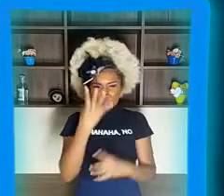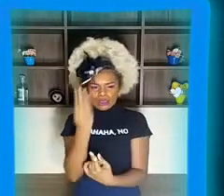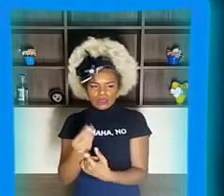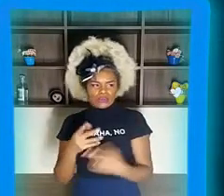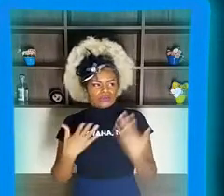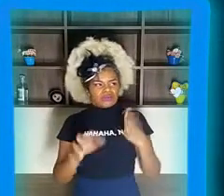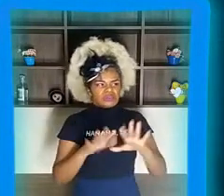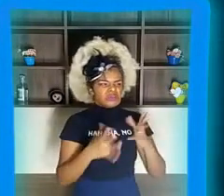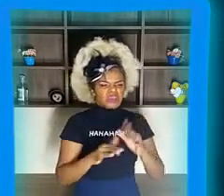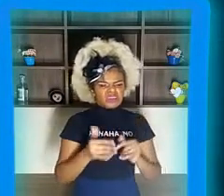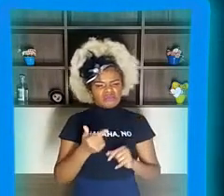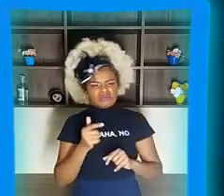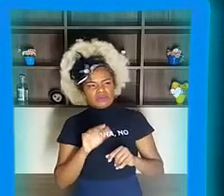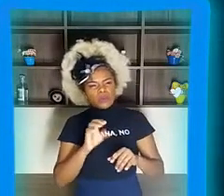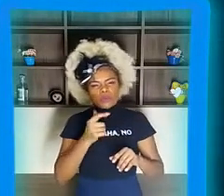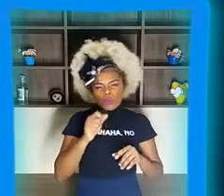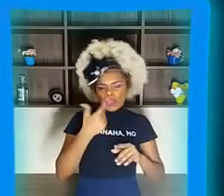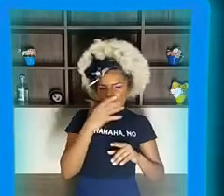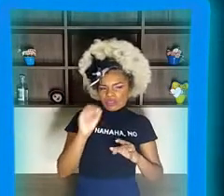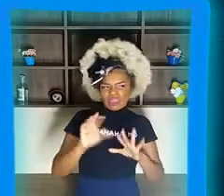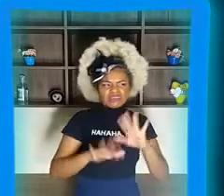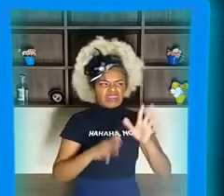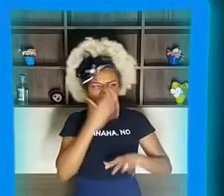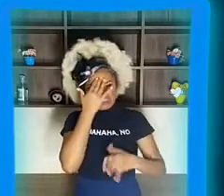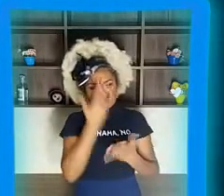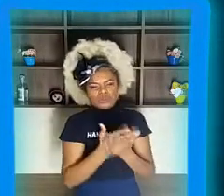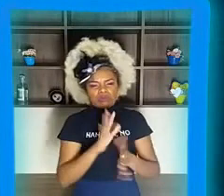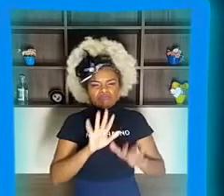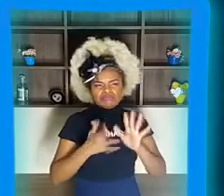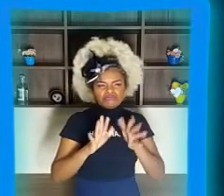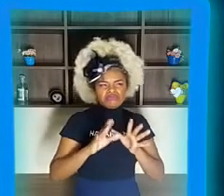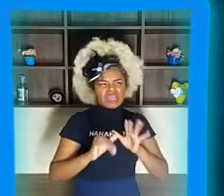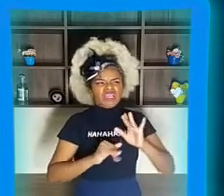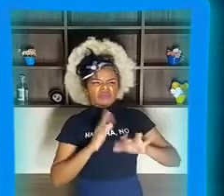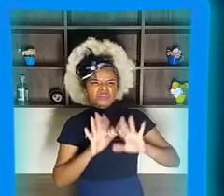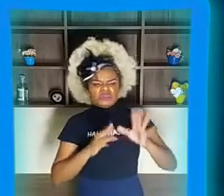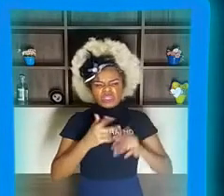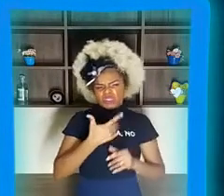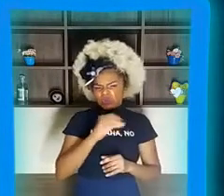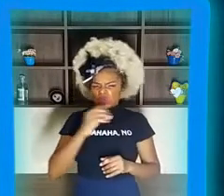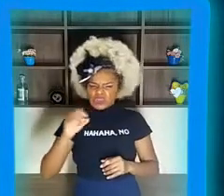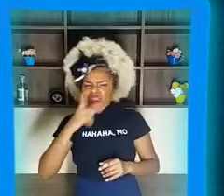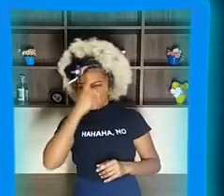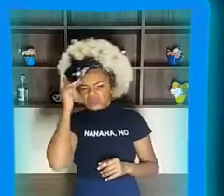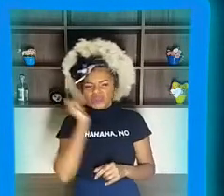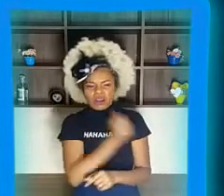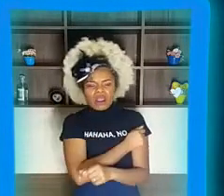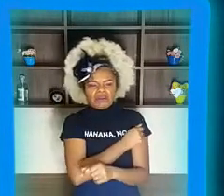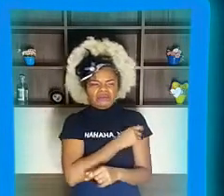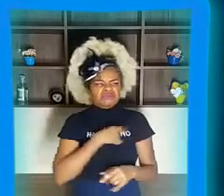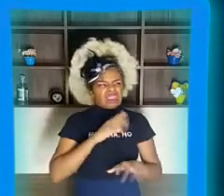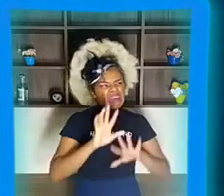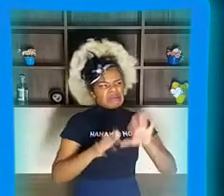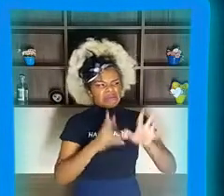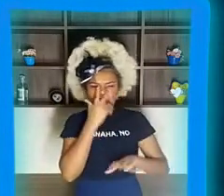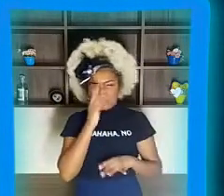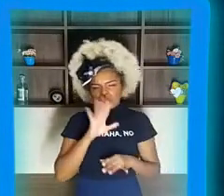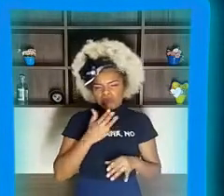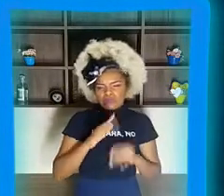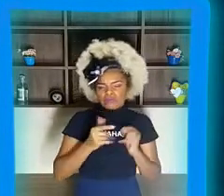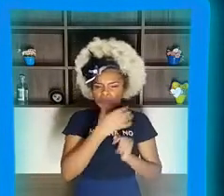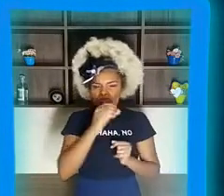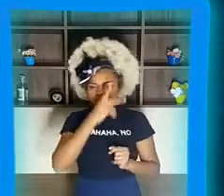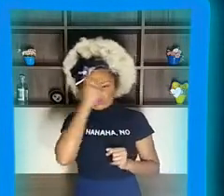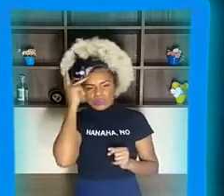deve ter quase 10 expressões artísticas, então, eu acredito que no mundo, assim, deve dar umas 200 pessoas, assim, rodando a oficina, isso, fora